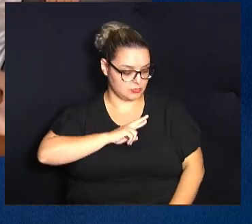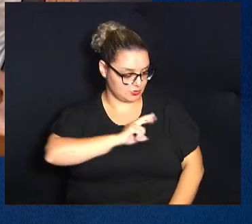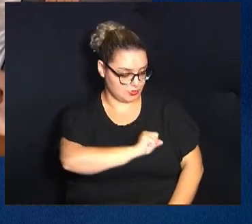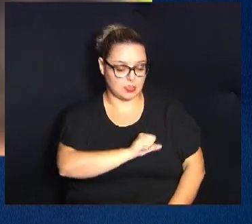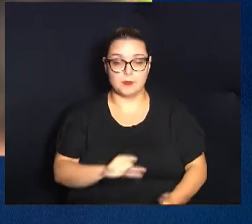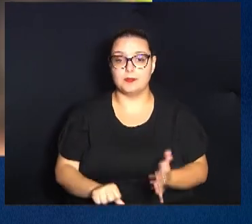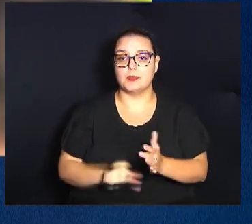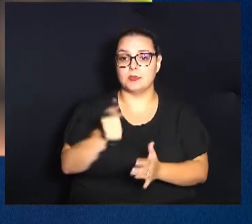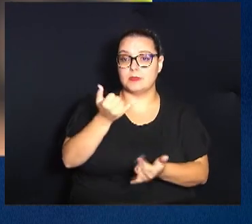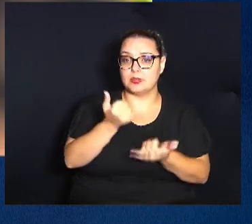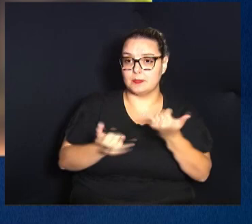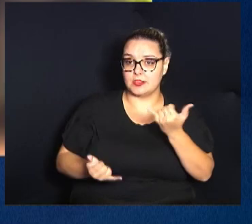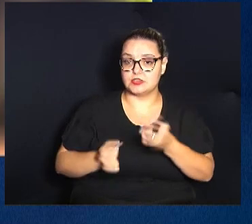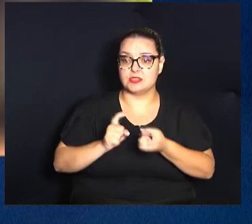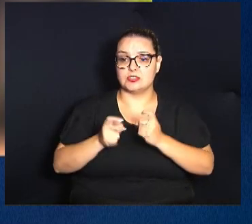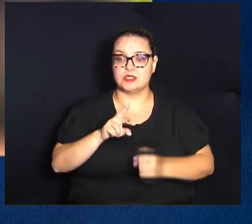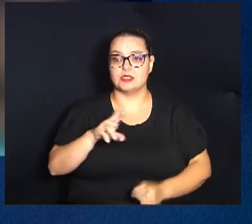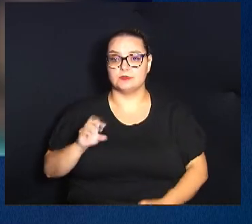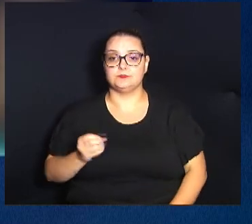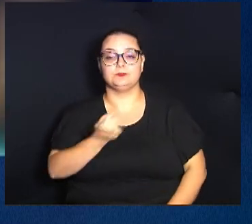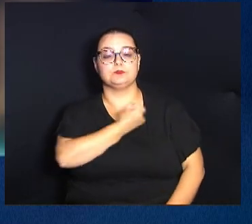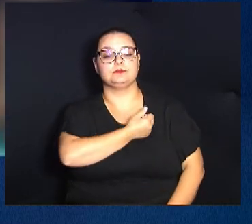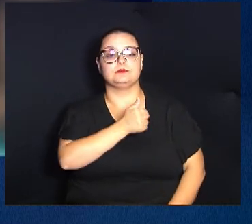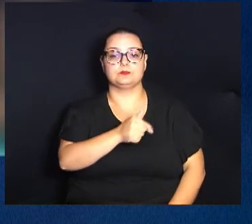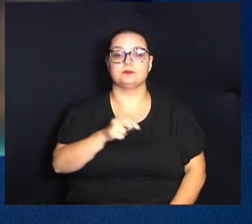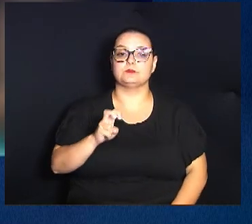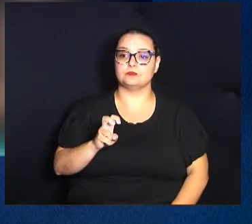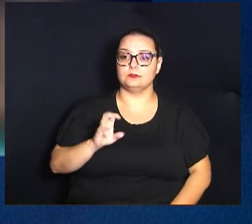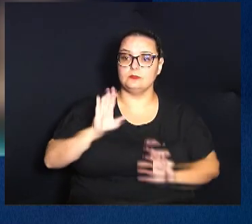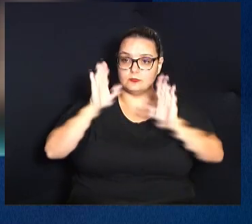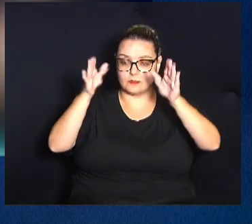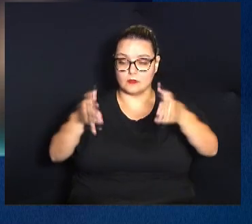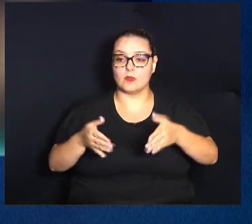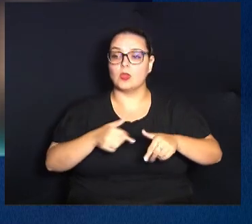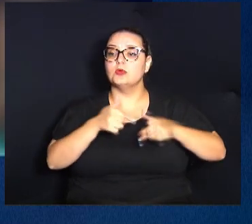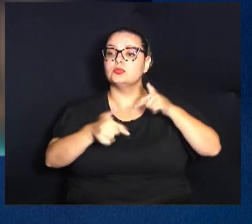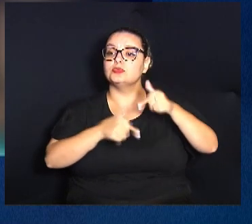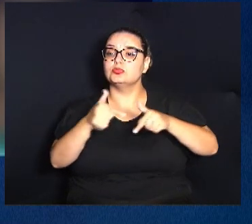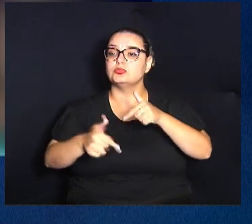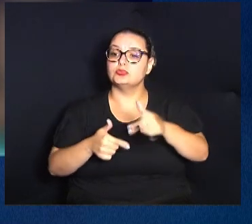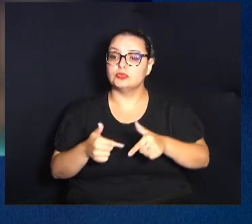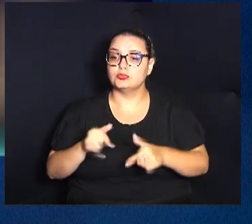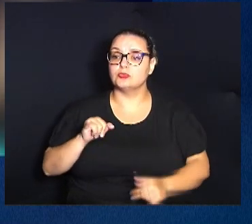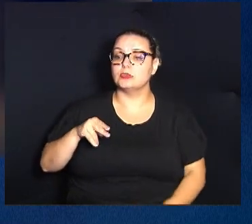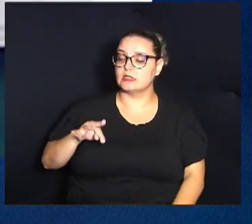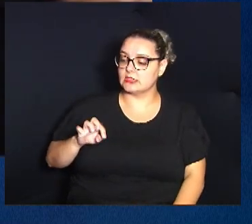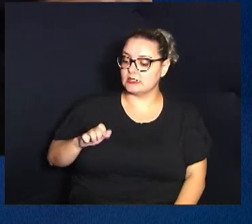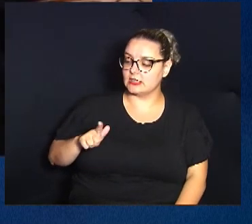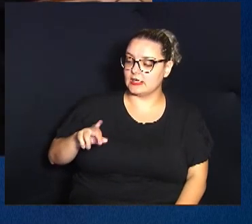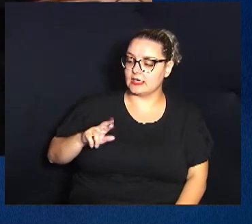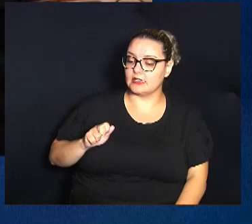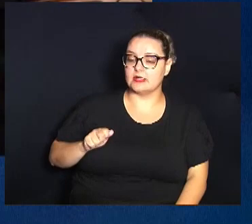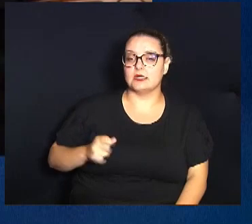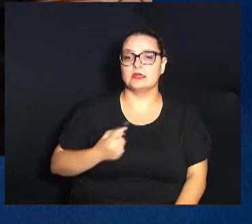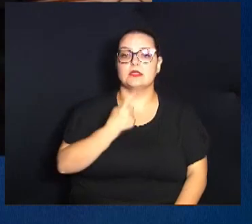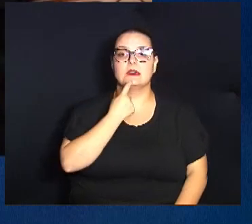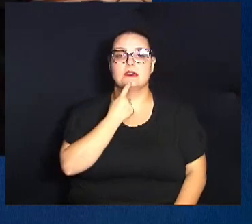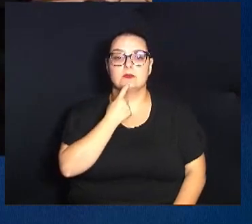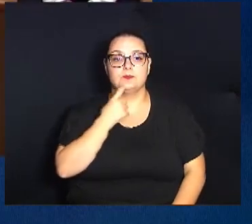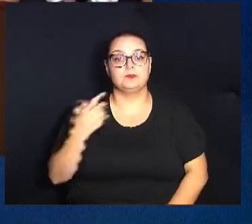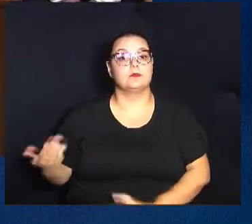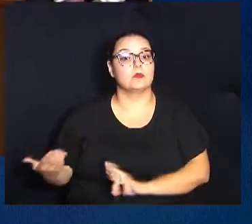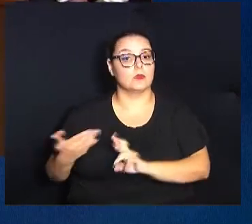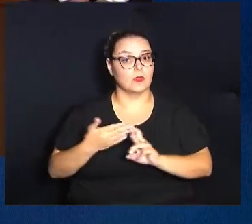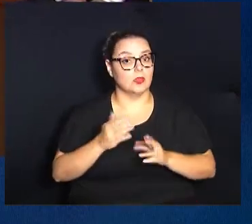parte da reunião ordinária de número 75 é dedicada ao trabalho do Integra Campinas. Representantes